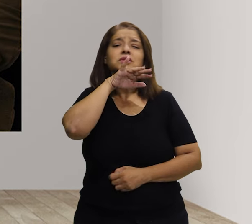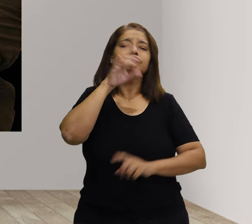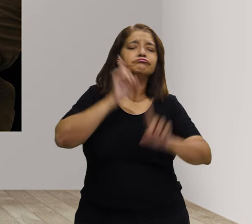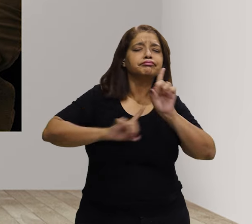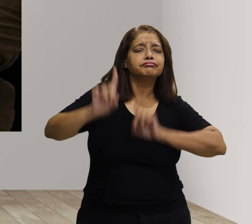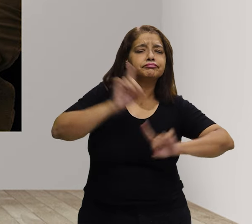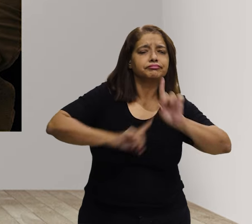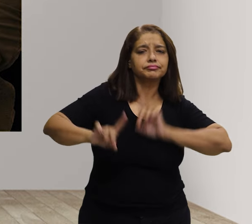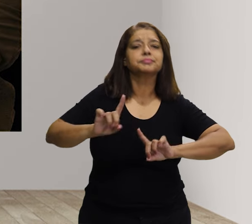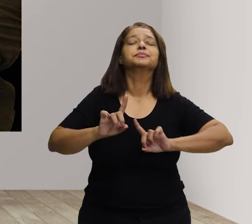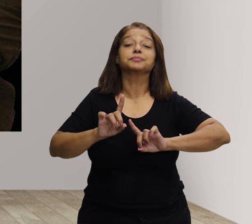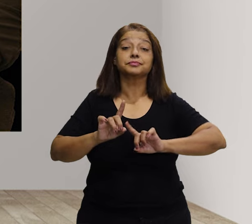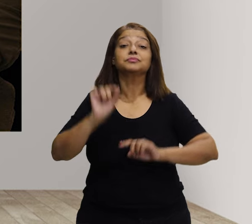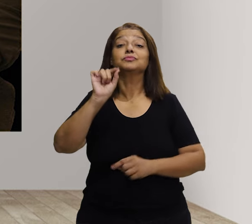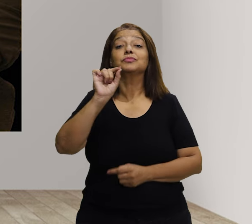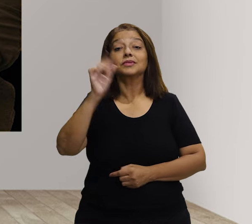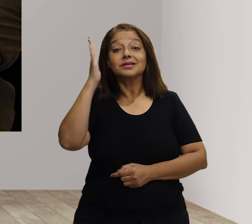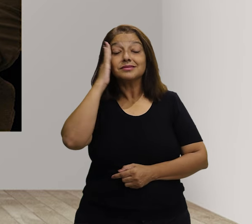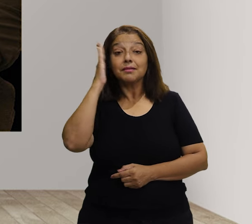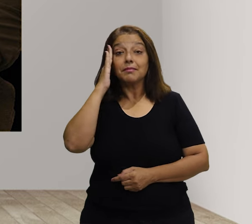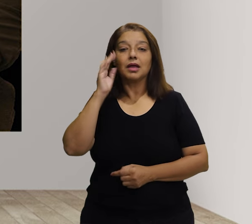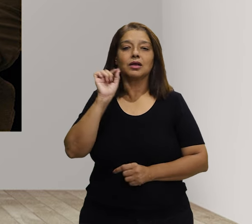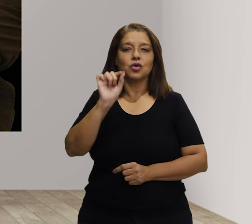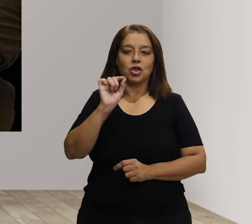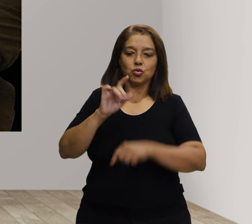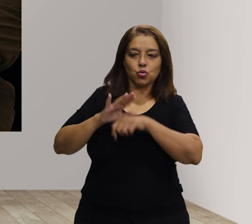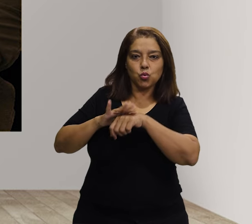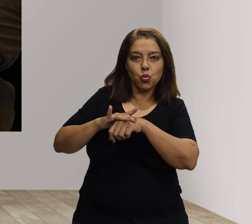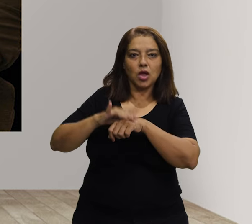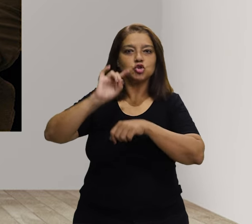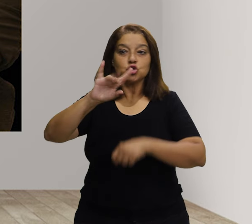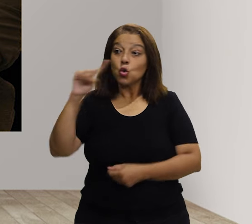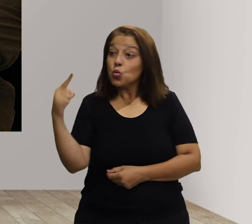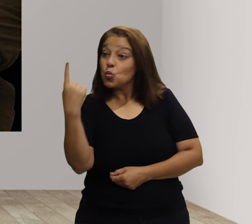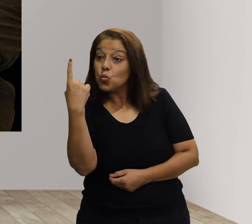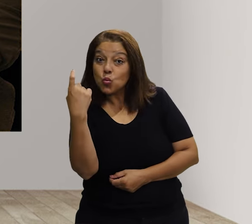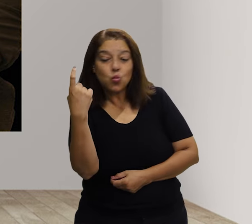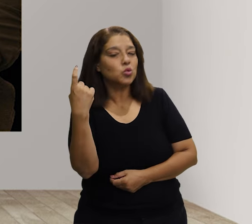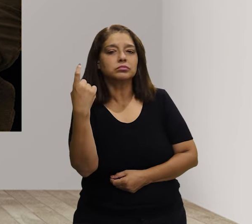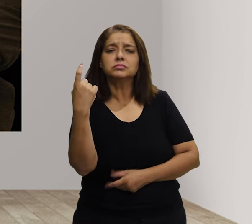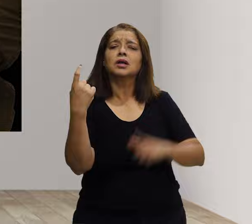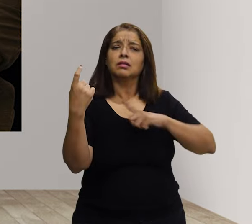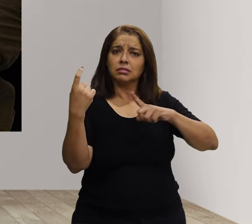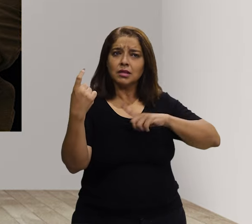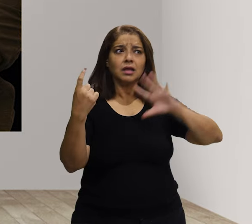elemento isolado, mas é um resultado de um conjunto de fatores interligados que